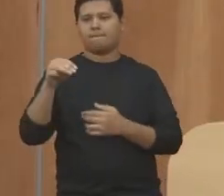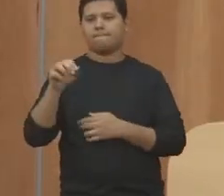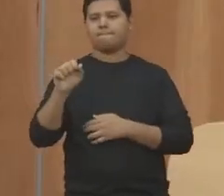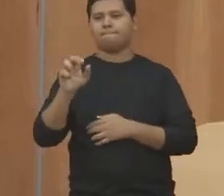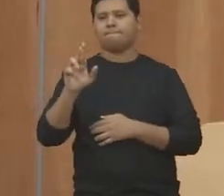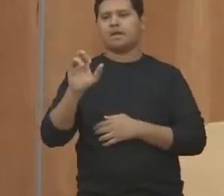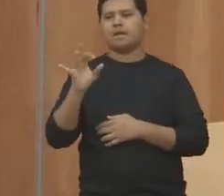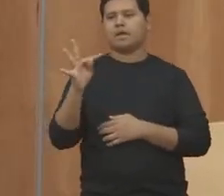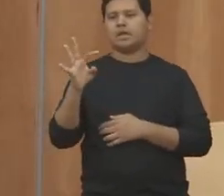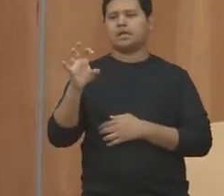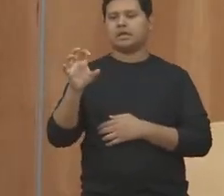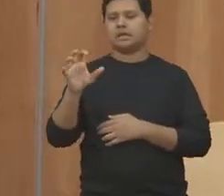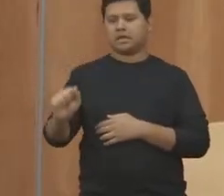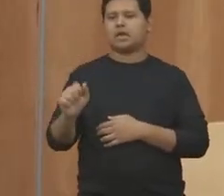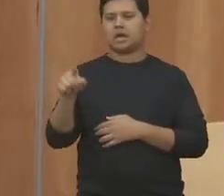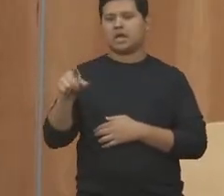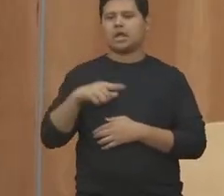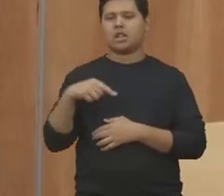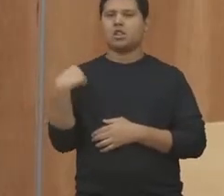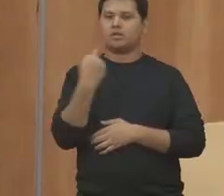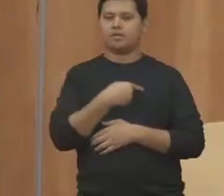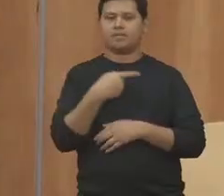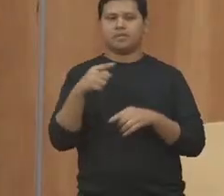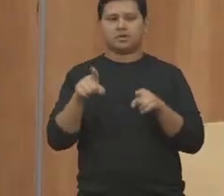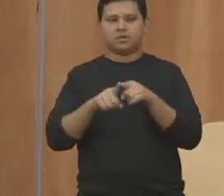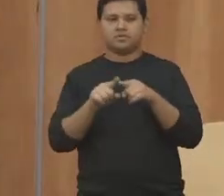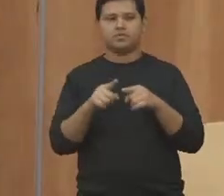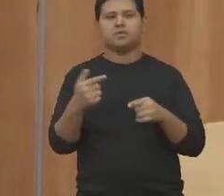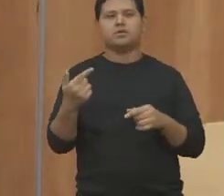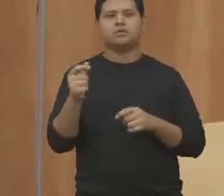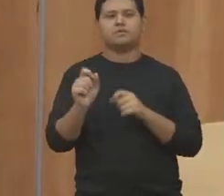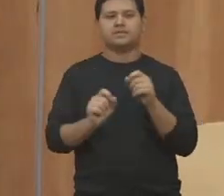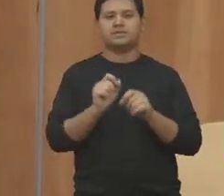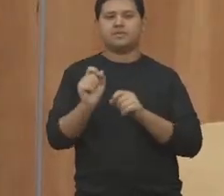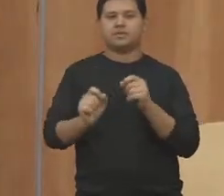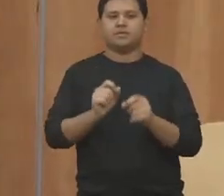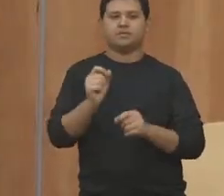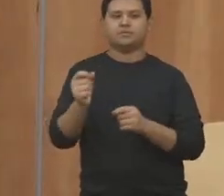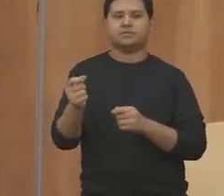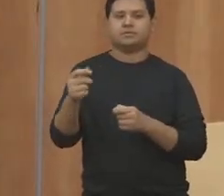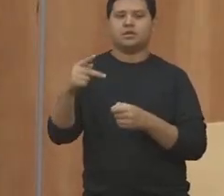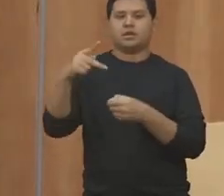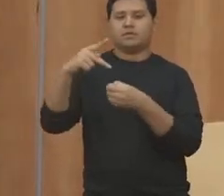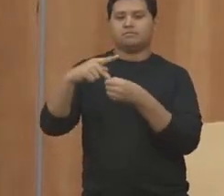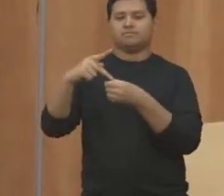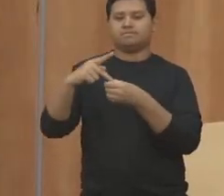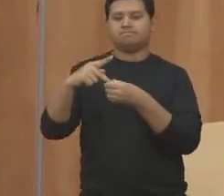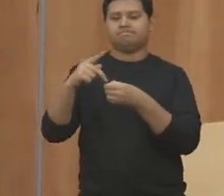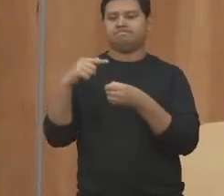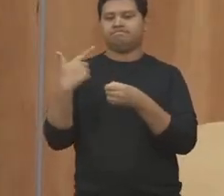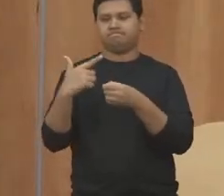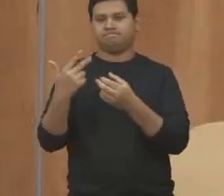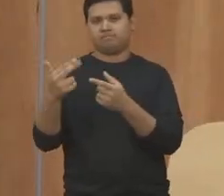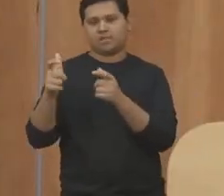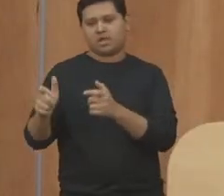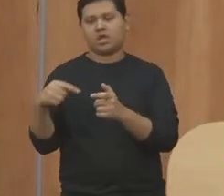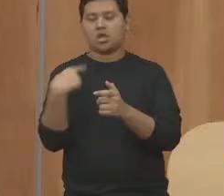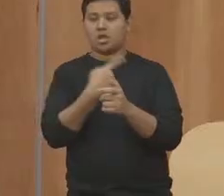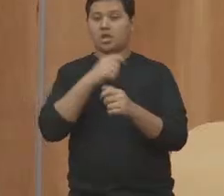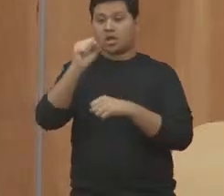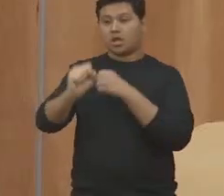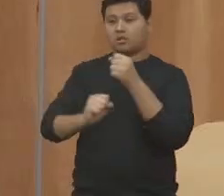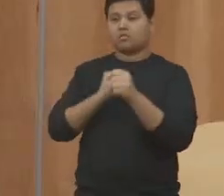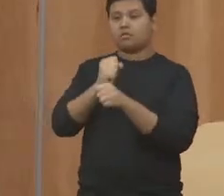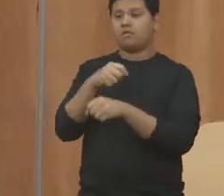royalty de petróleo, que a gente, infelizmente, não possui. Eu acho que o momento do ano que vem, que é de licitar o transporte público,